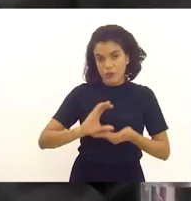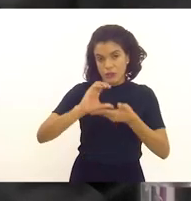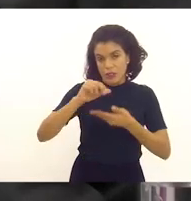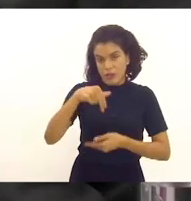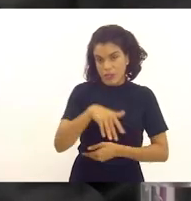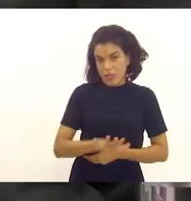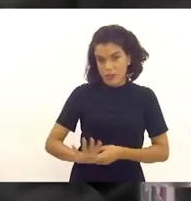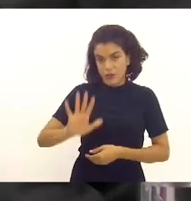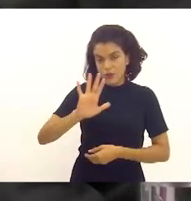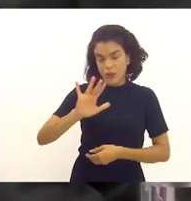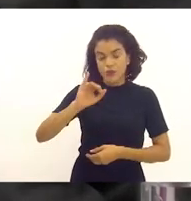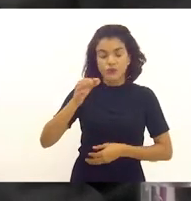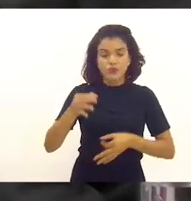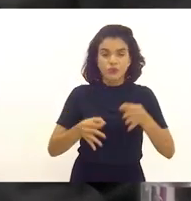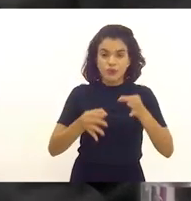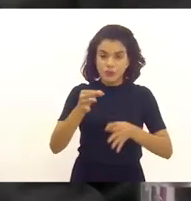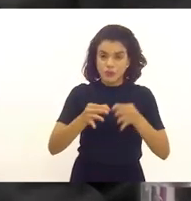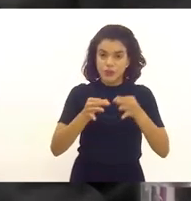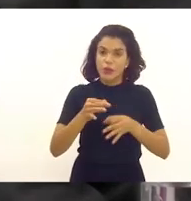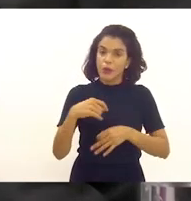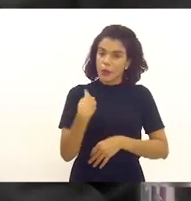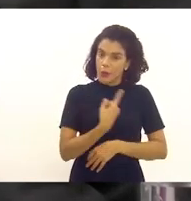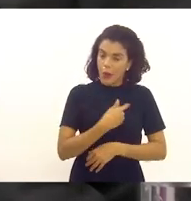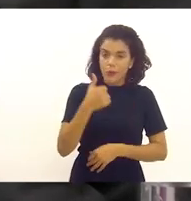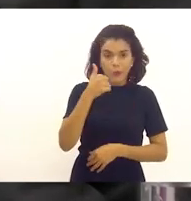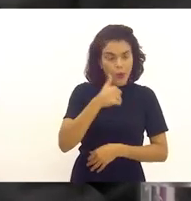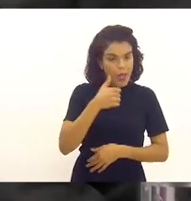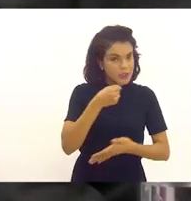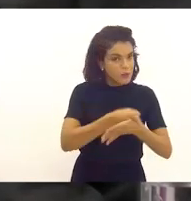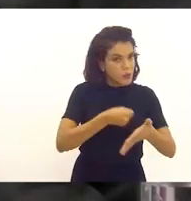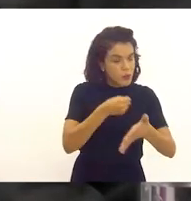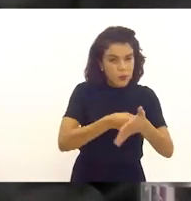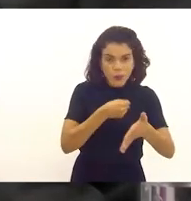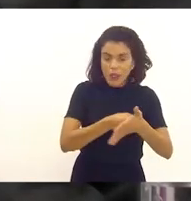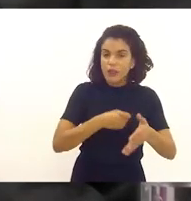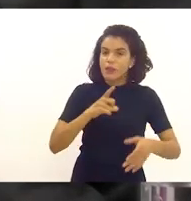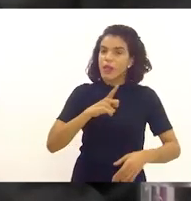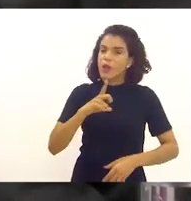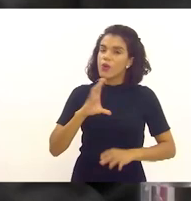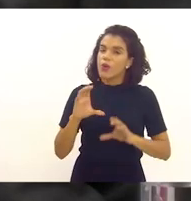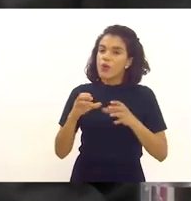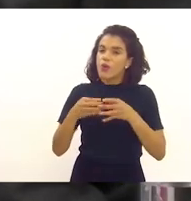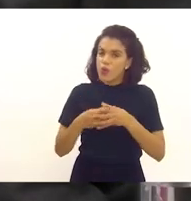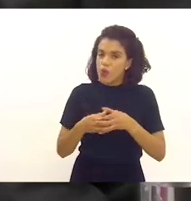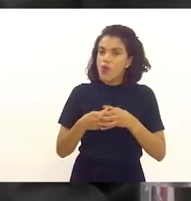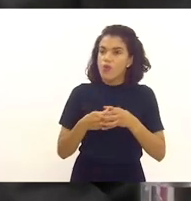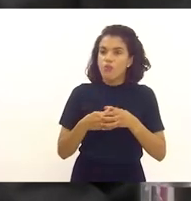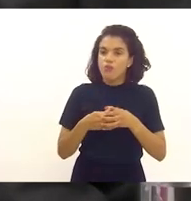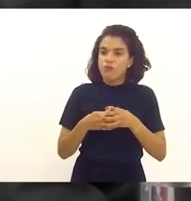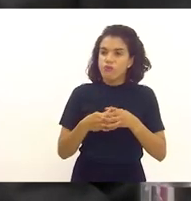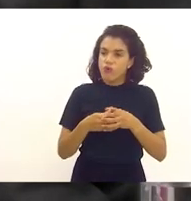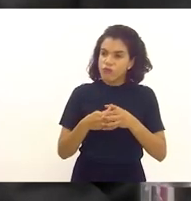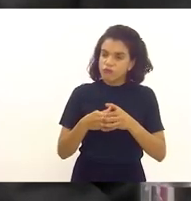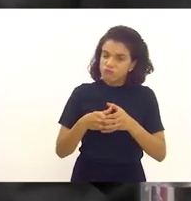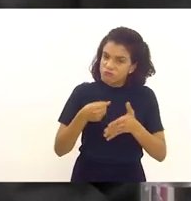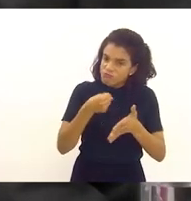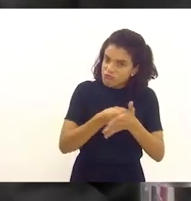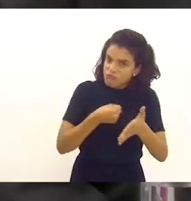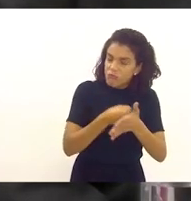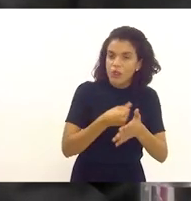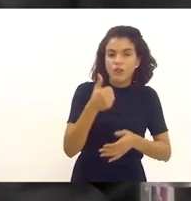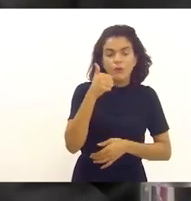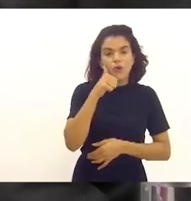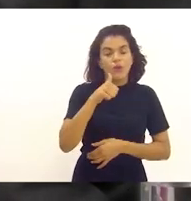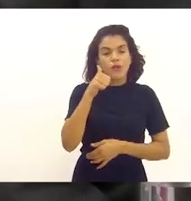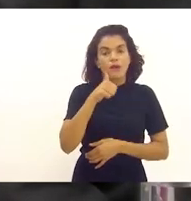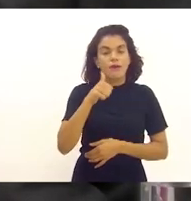uma empreitada difícil que nós mulheres estamos fazendo no poder judiciário existe um grupo é muito a guerrido de mulheres